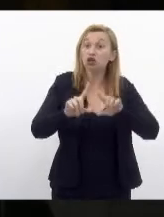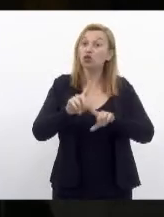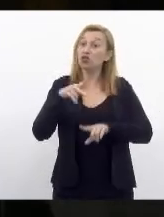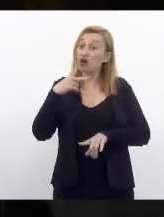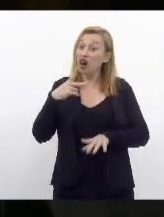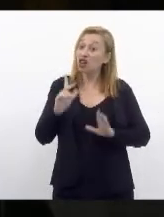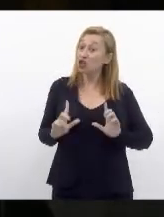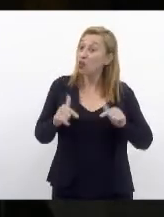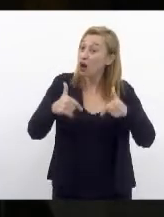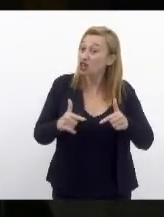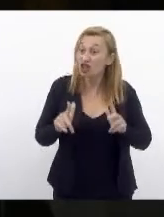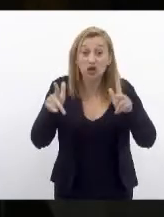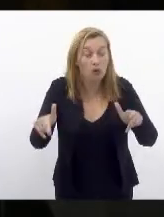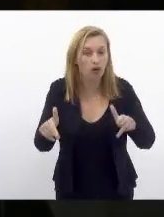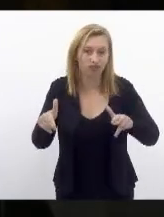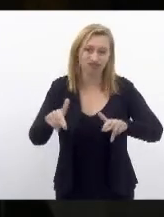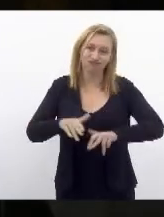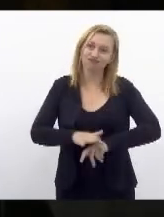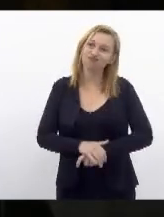um ato muito similar.